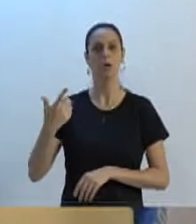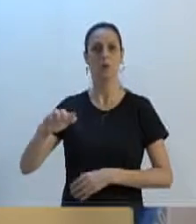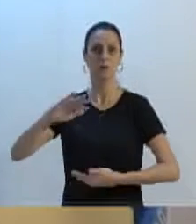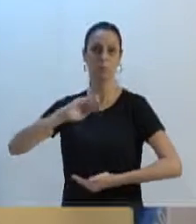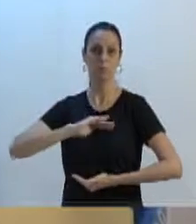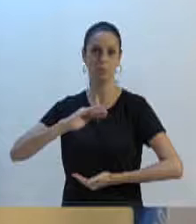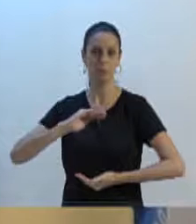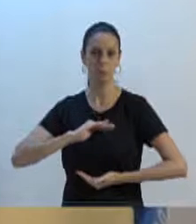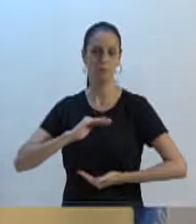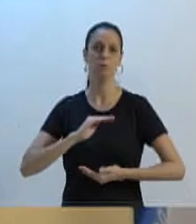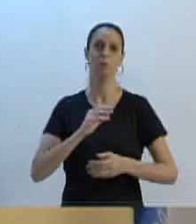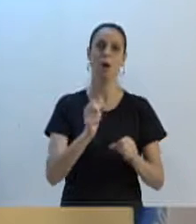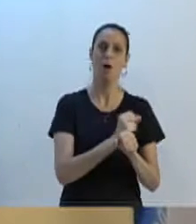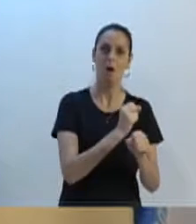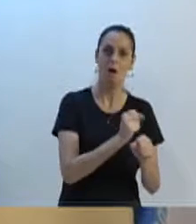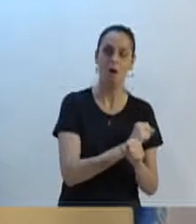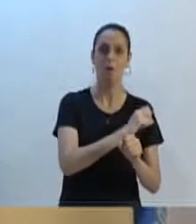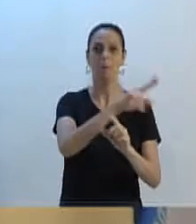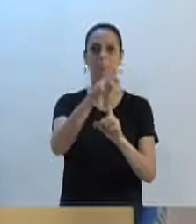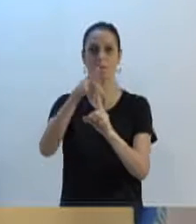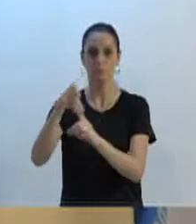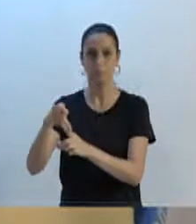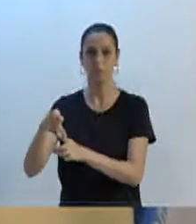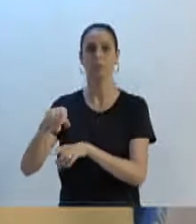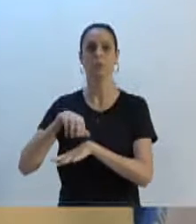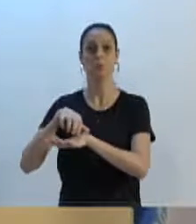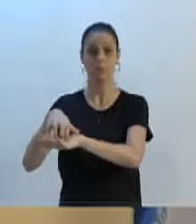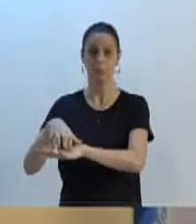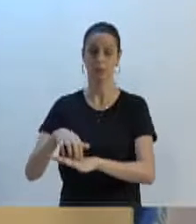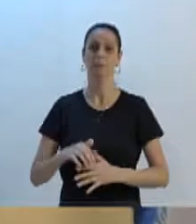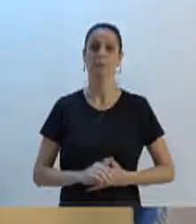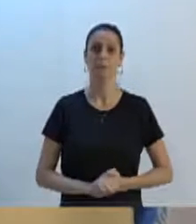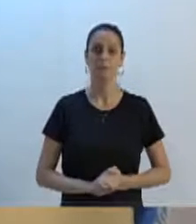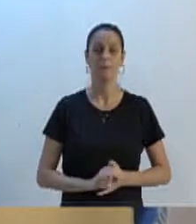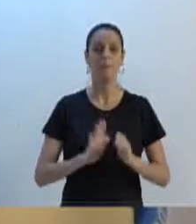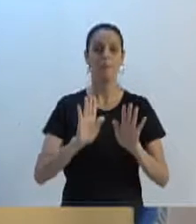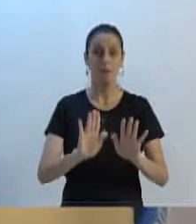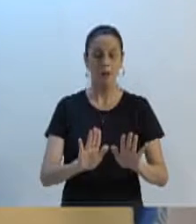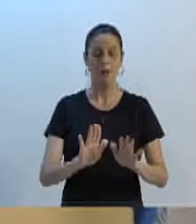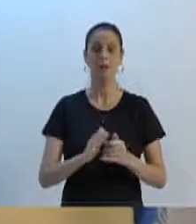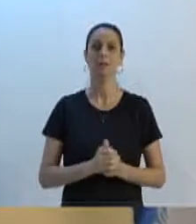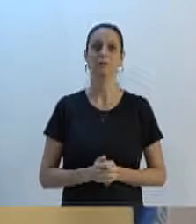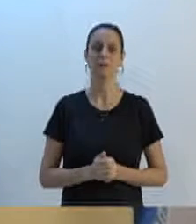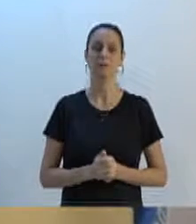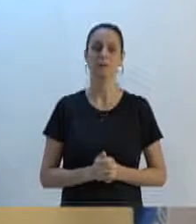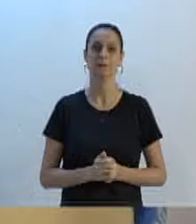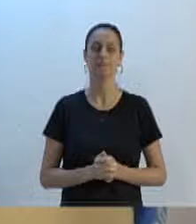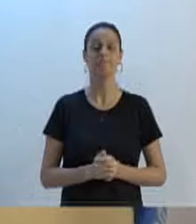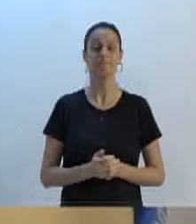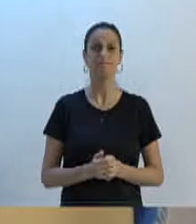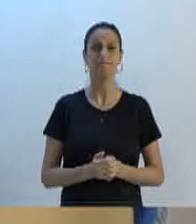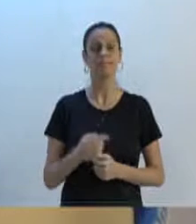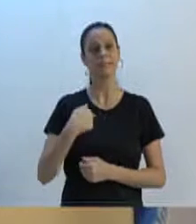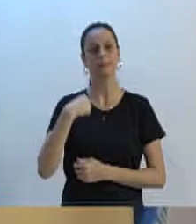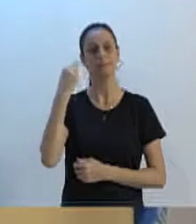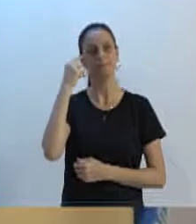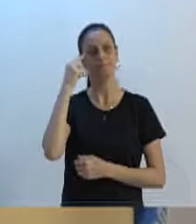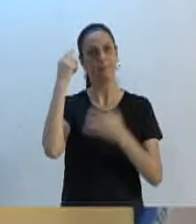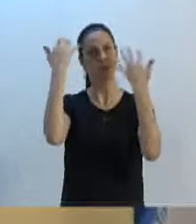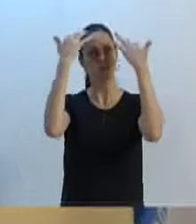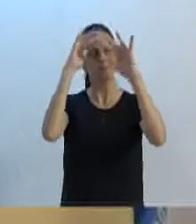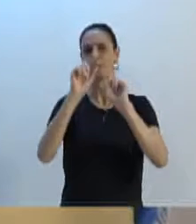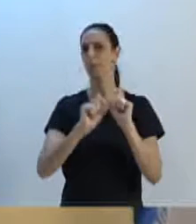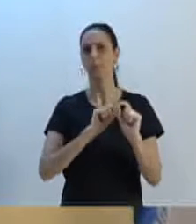planejamento turismo etc mas a questão não é essas colegas vereadores a